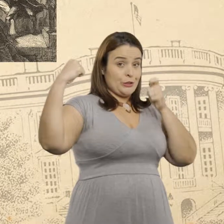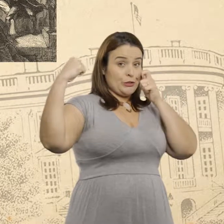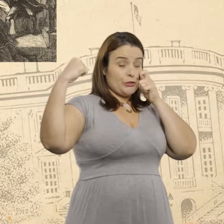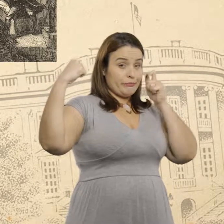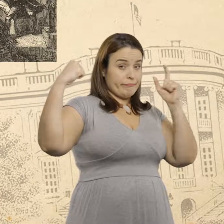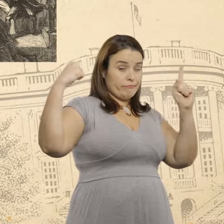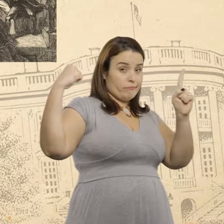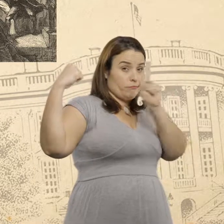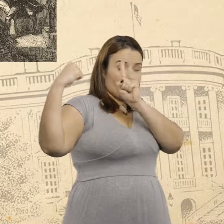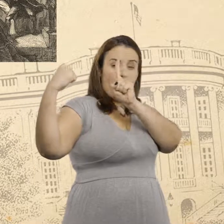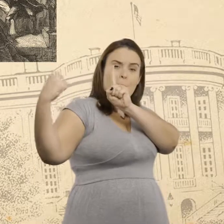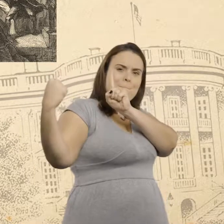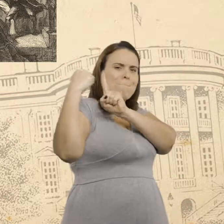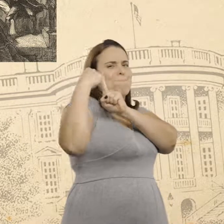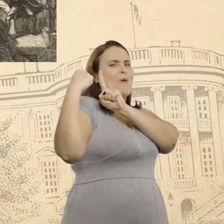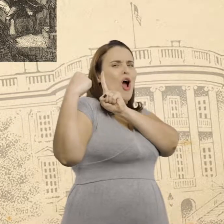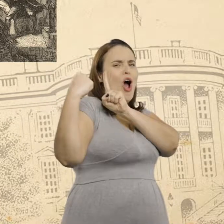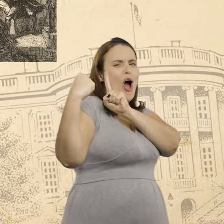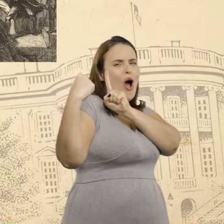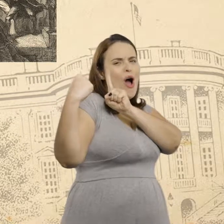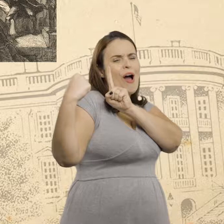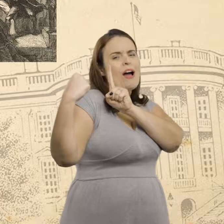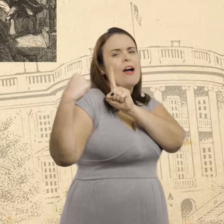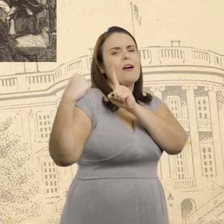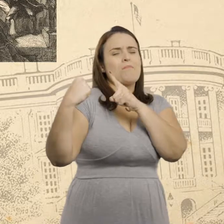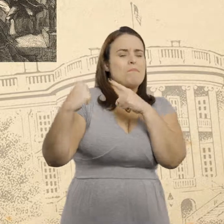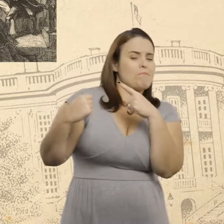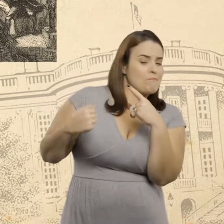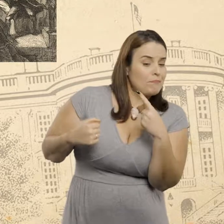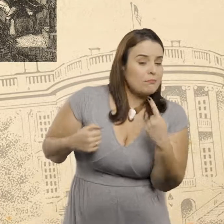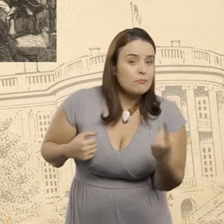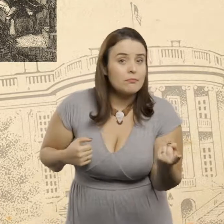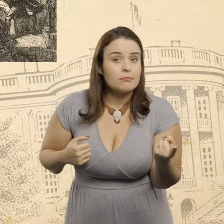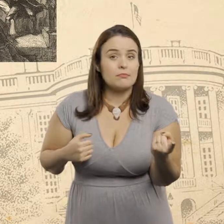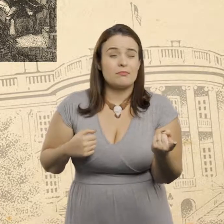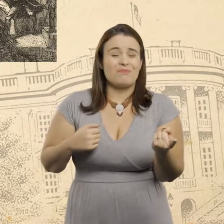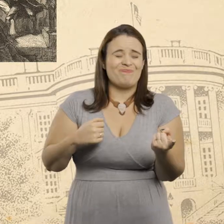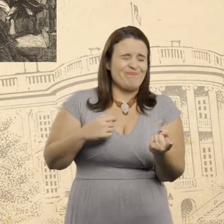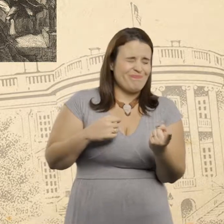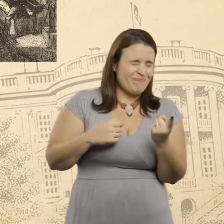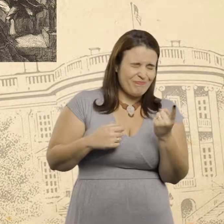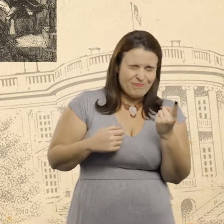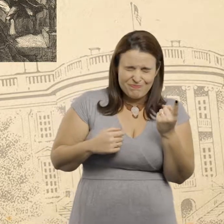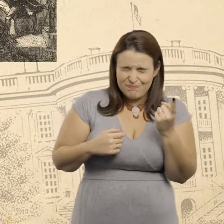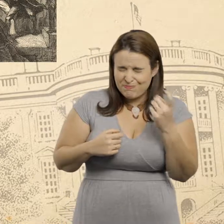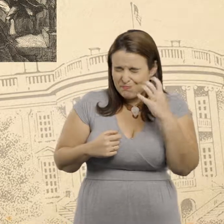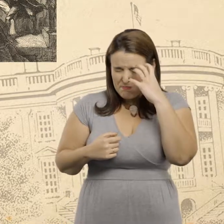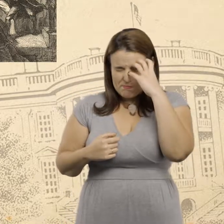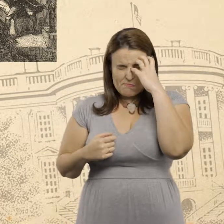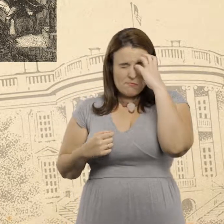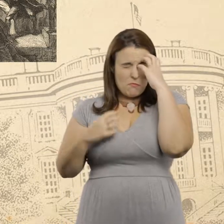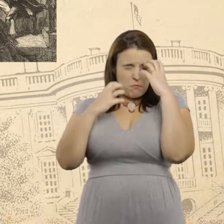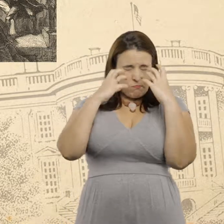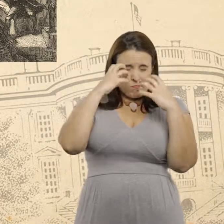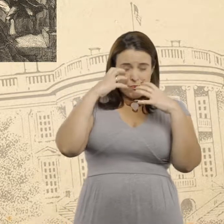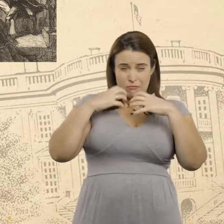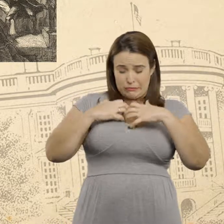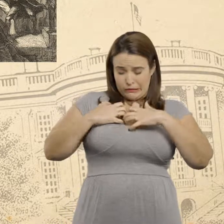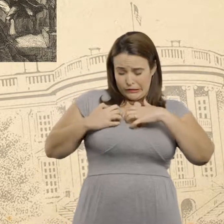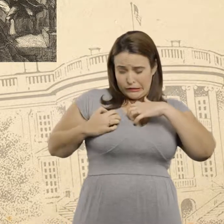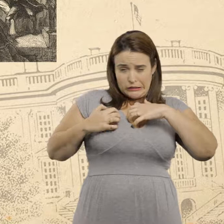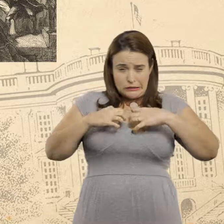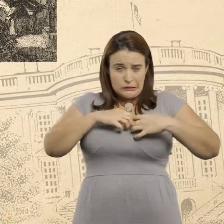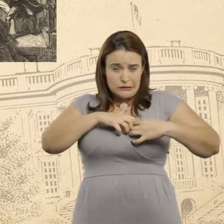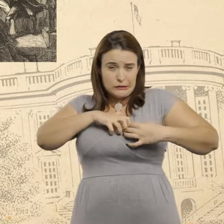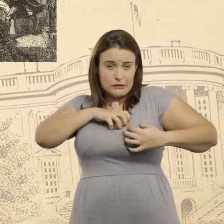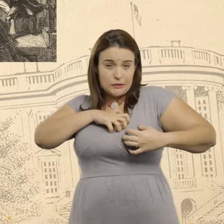Fix entrou na frente e levou o soco em seu lugar. O detetive Fix caiu no chão. Ele ficou muito machucado e com as